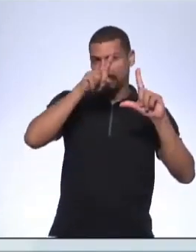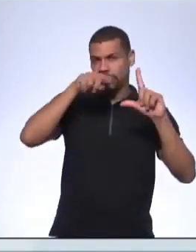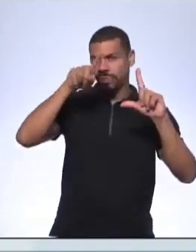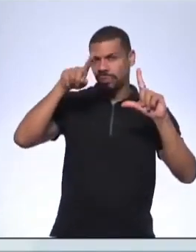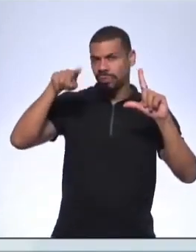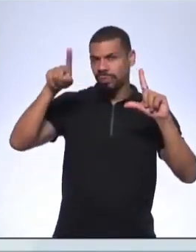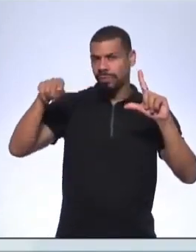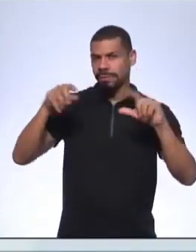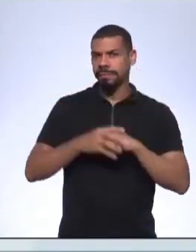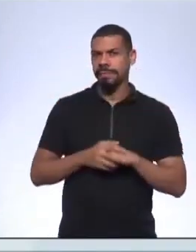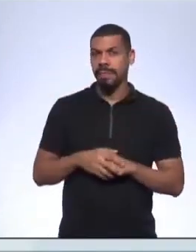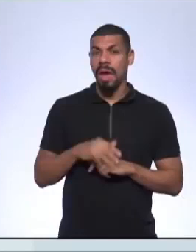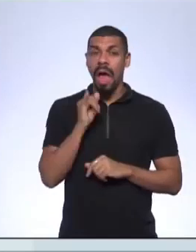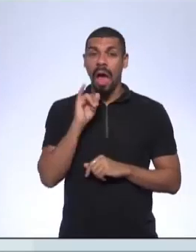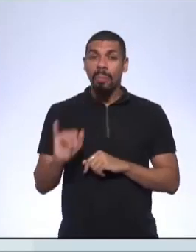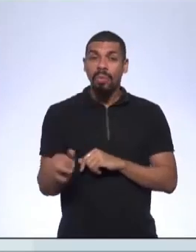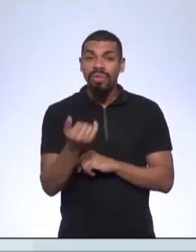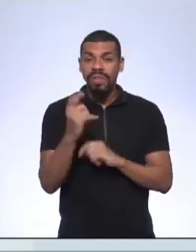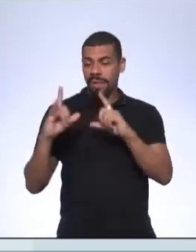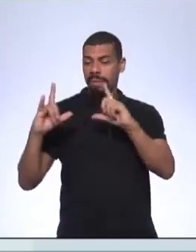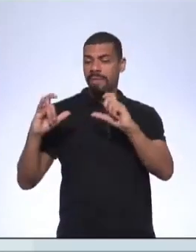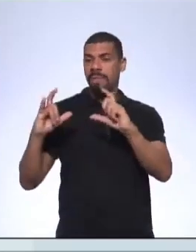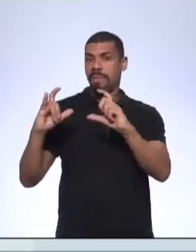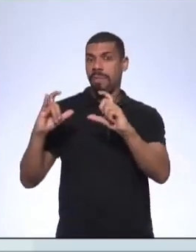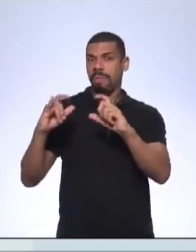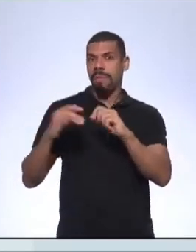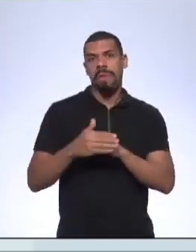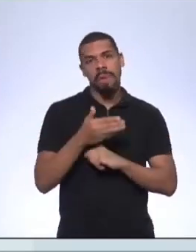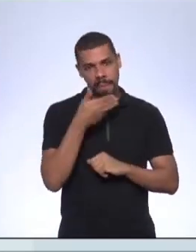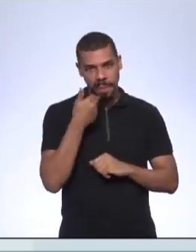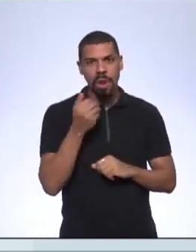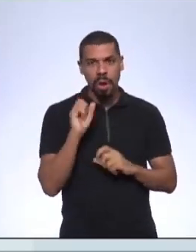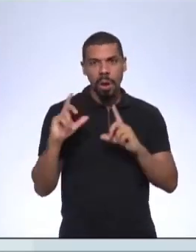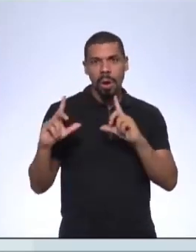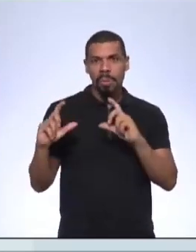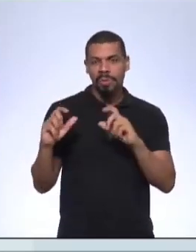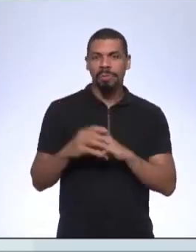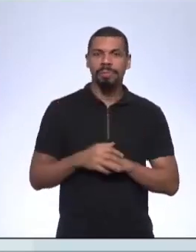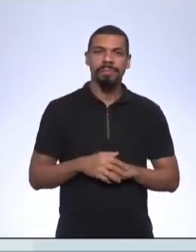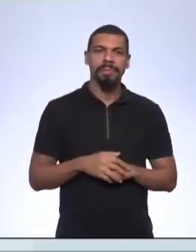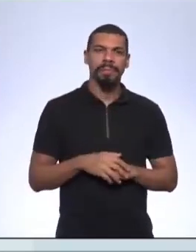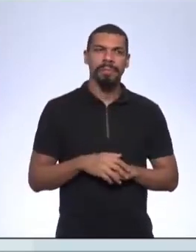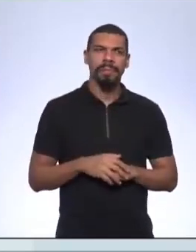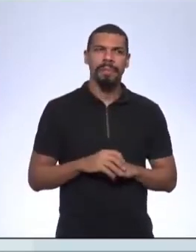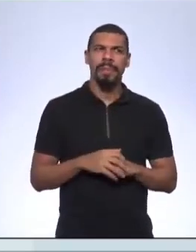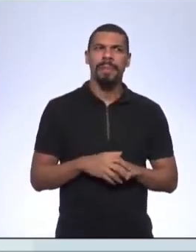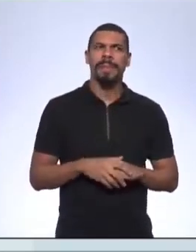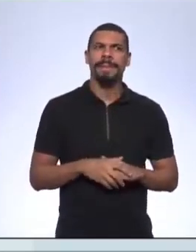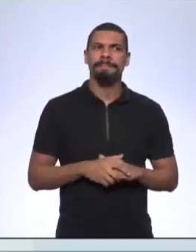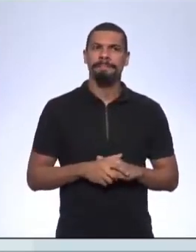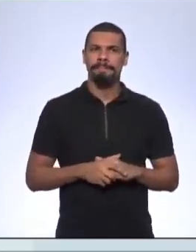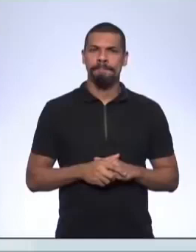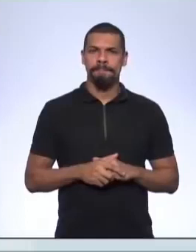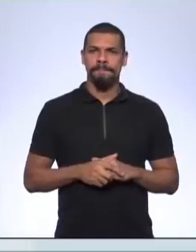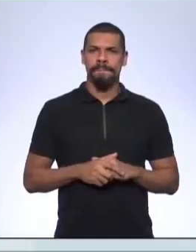Se der para você dar um print screen aí, dá uma olhadinha. Ou então, será que dá para a gente ir voltando o gráfico?